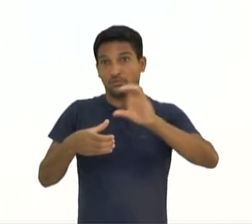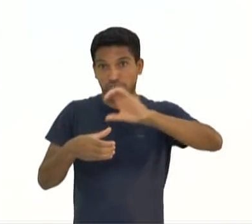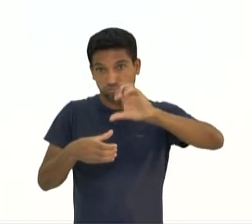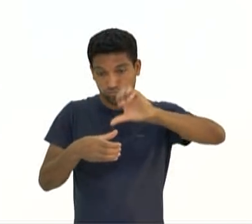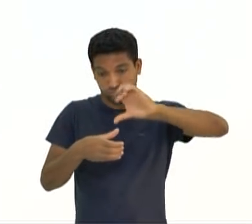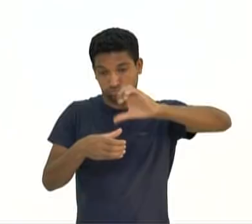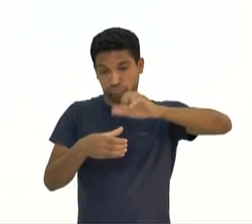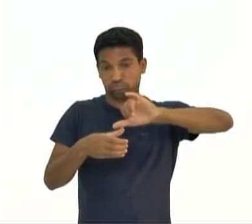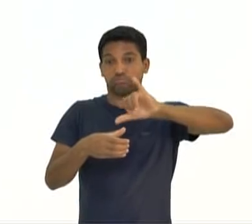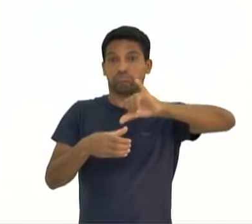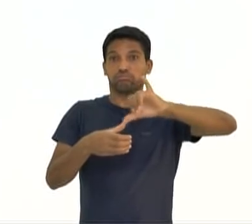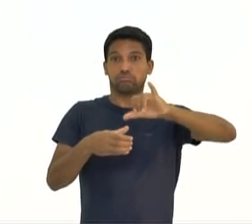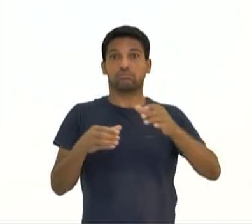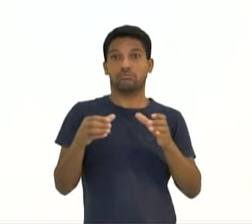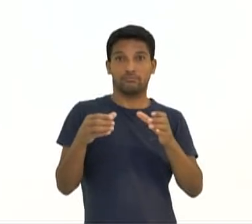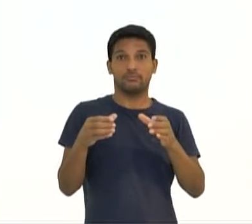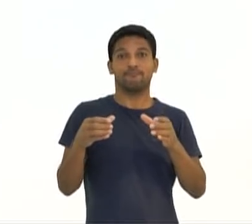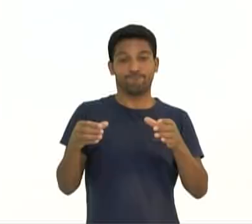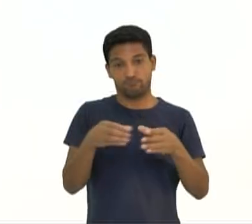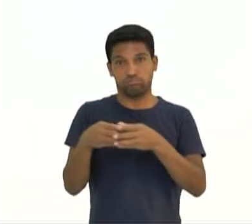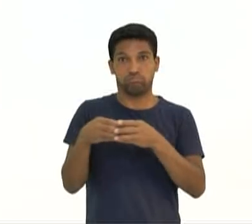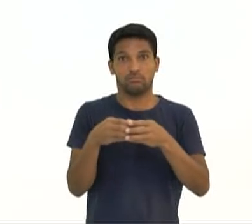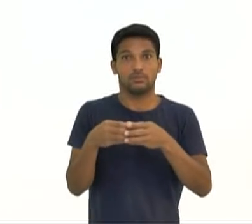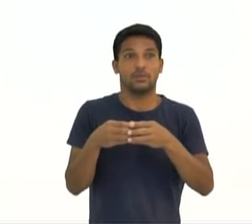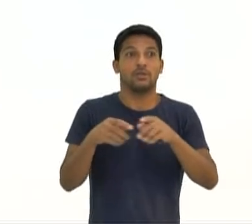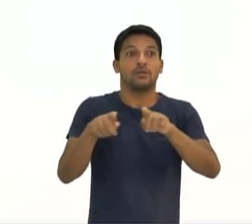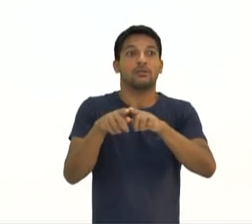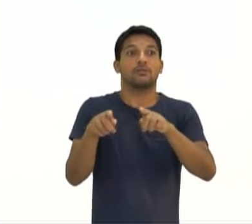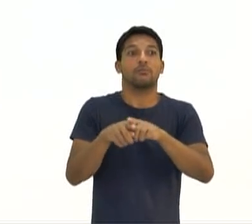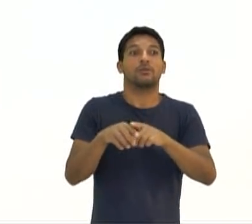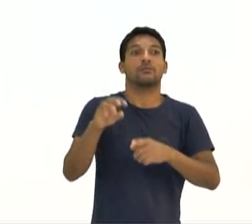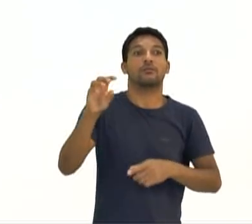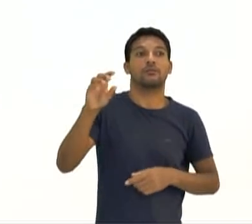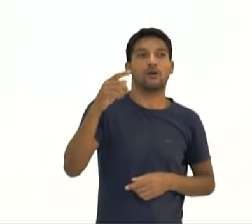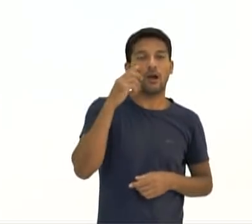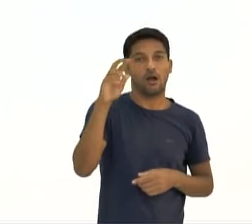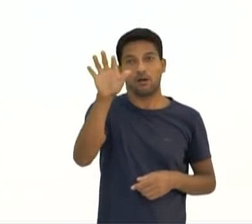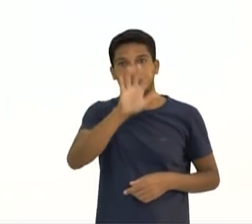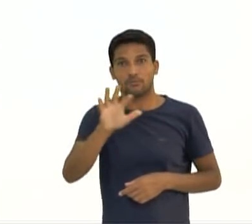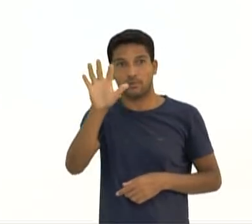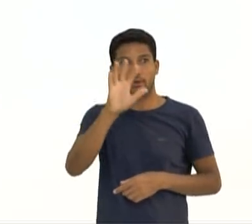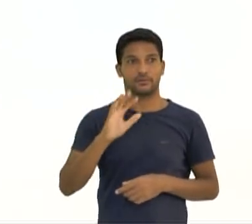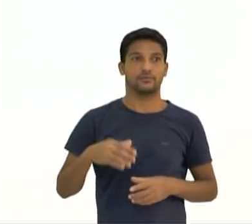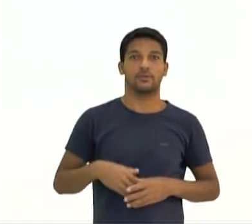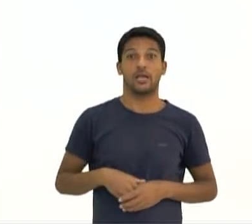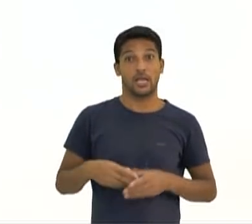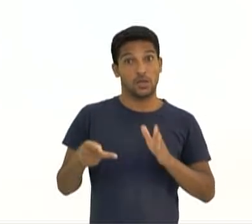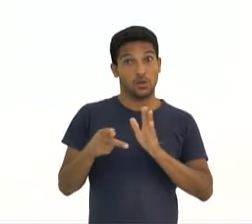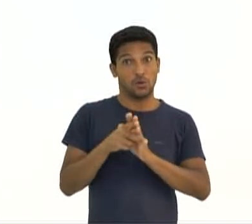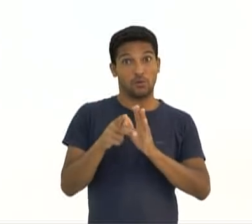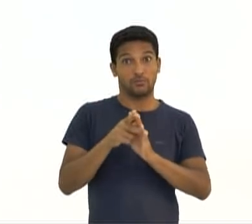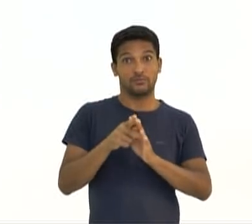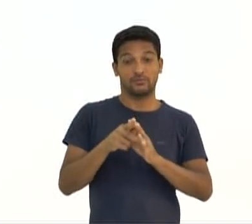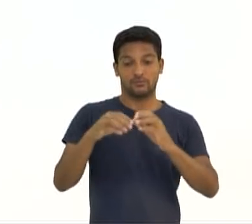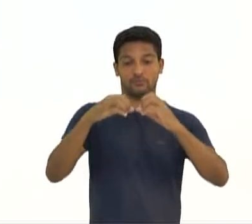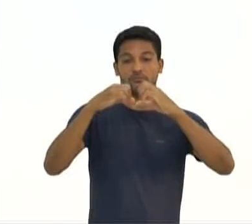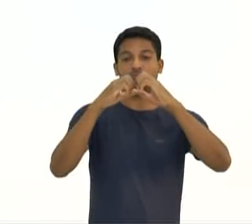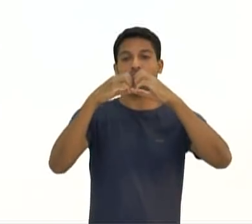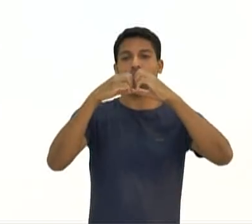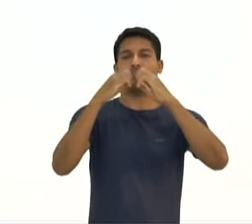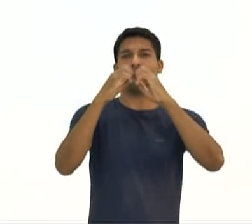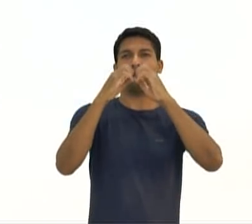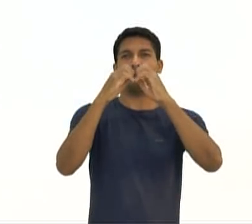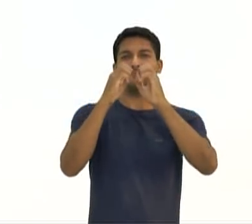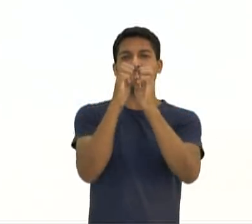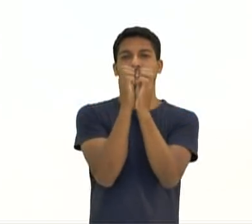diamante e o grafite, que são também extraídos por mineração. Então, essas são algumas formas de